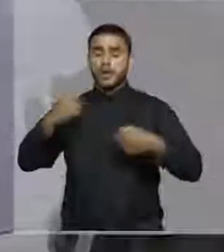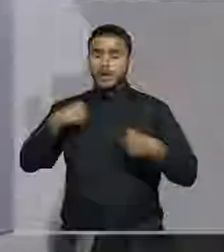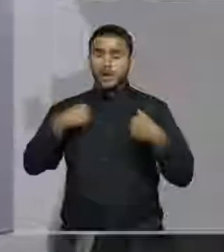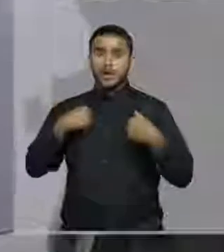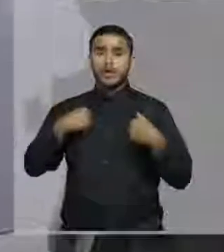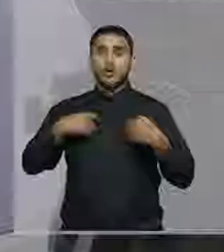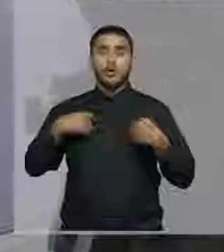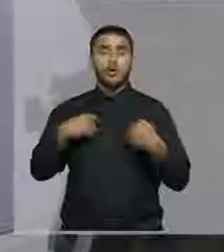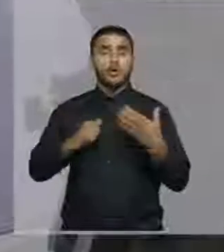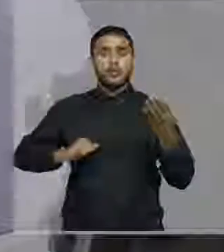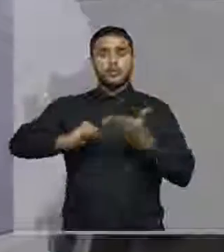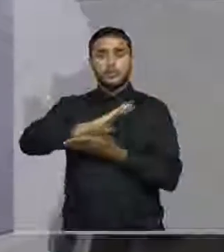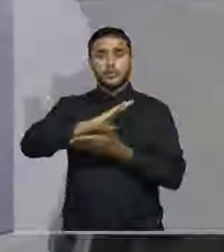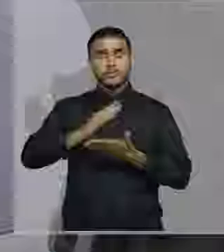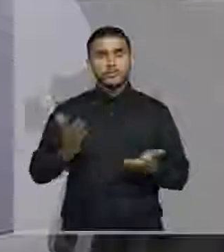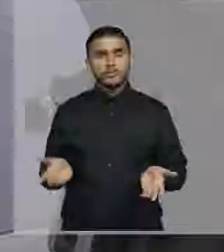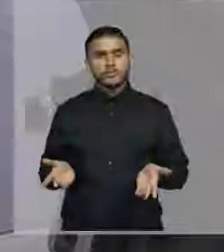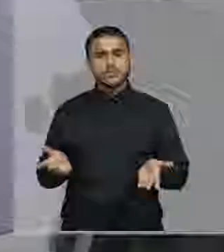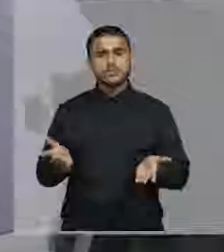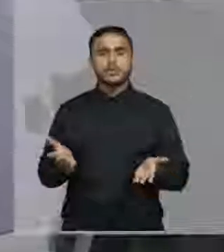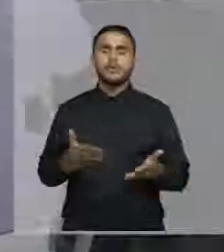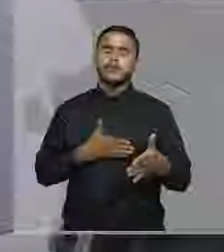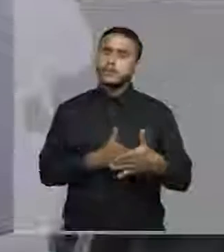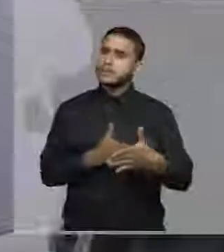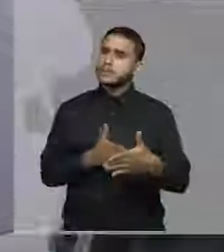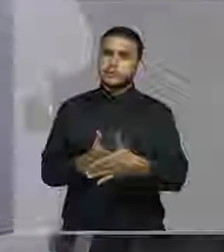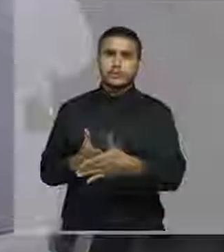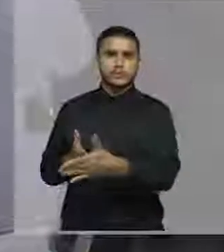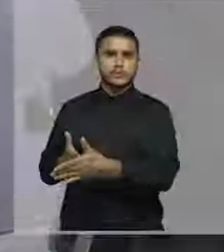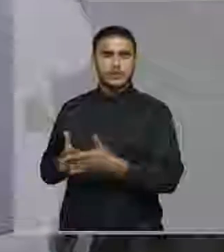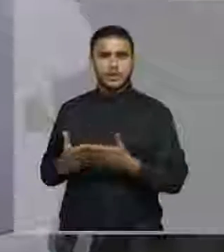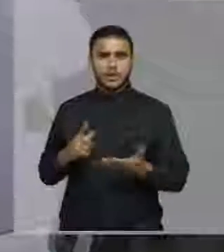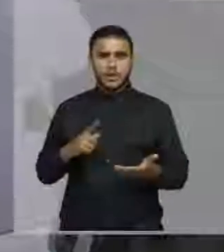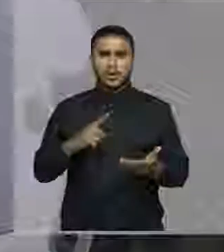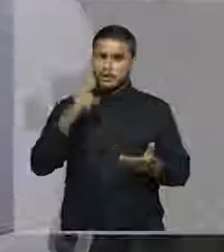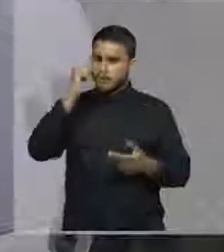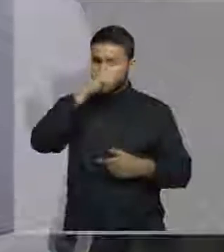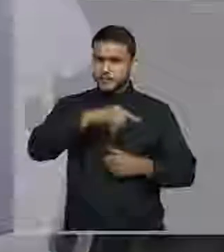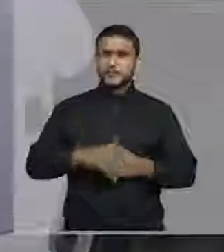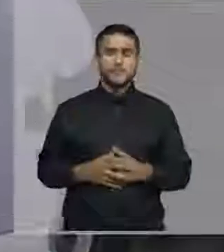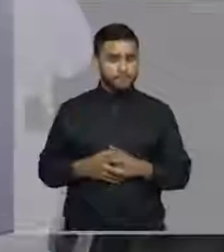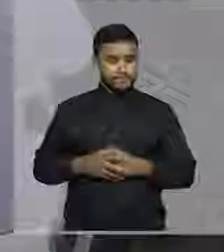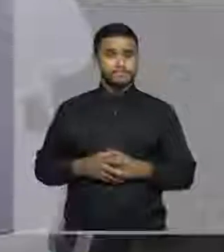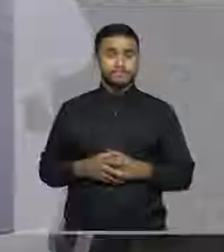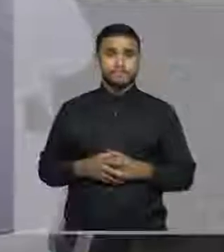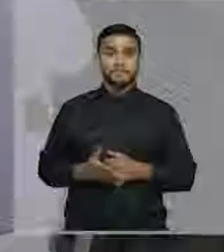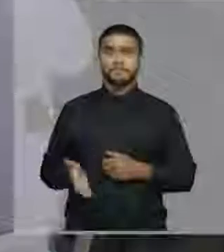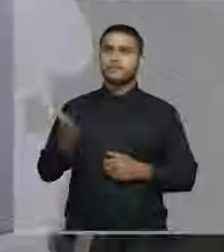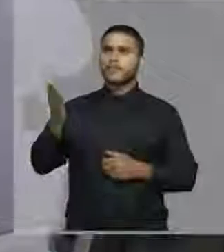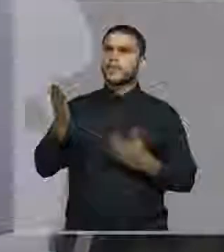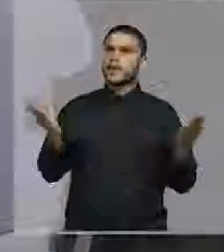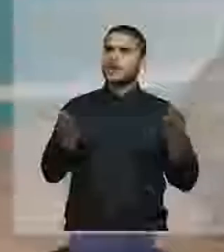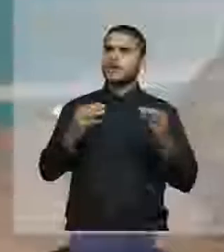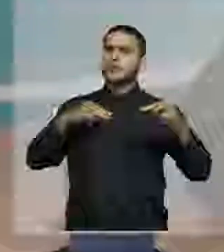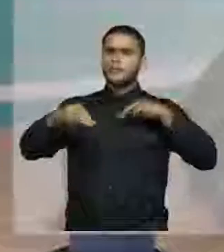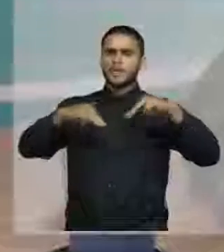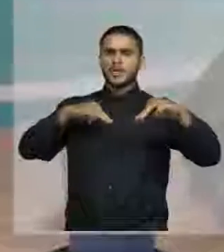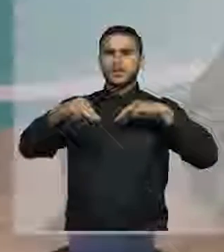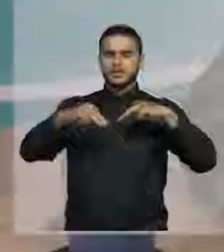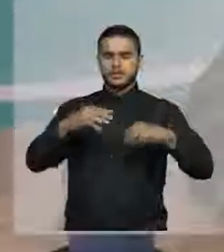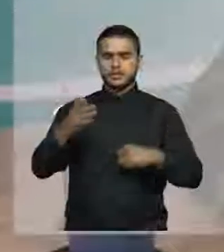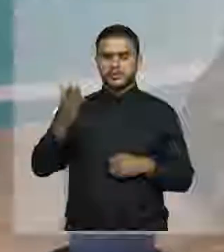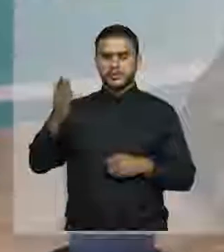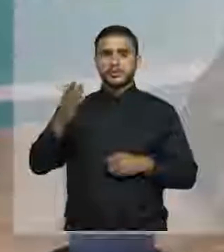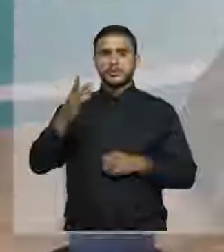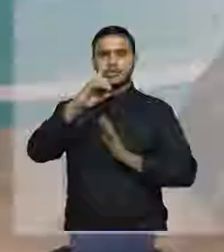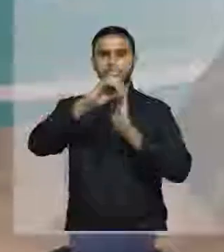condenado, o policial. Isso acontecia. Então, essas barreiras, entendeu, humanitárias, a ministra disse